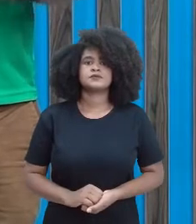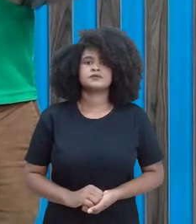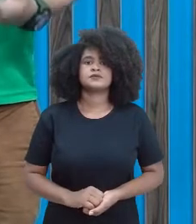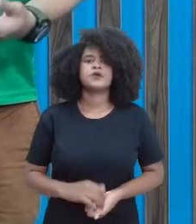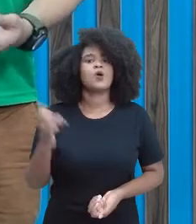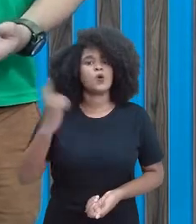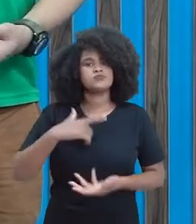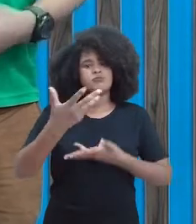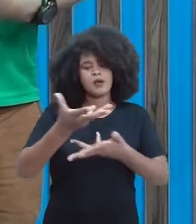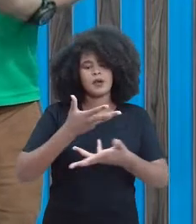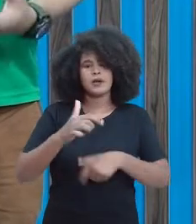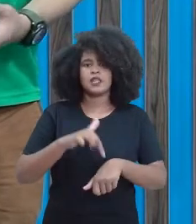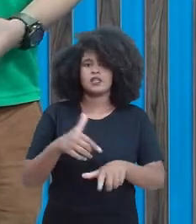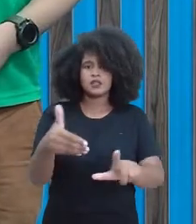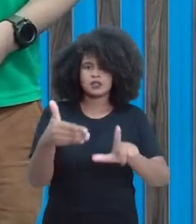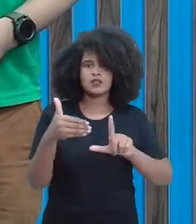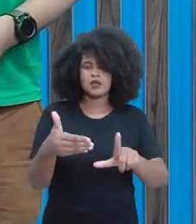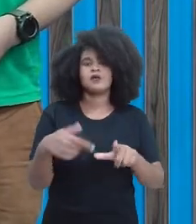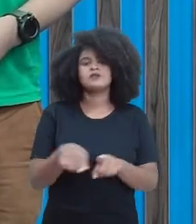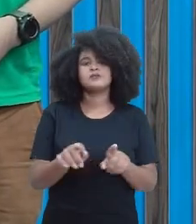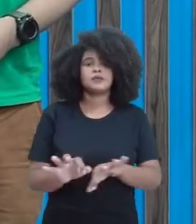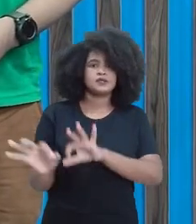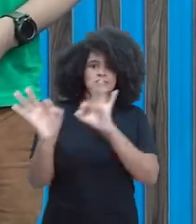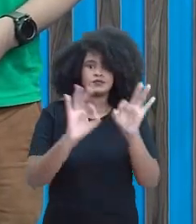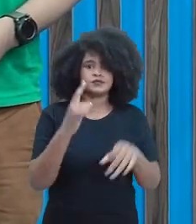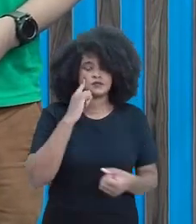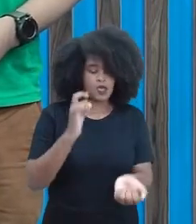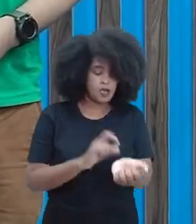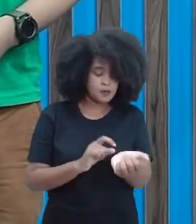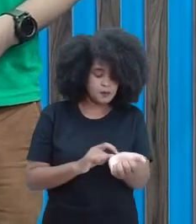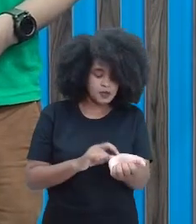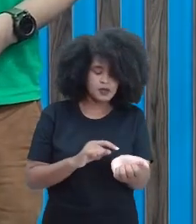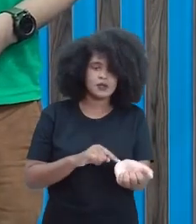interagir com a gente ao vivo, assistir às lives, lembrando que o nosso aplicativo,